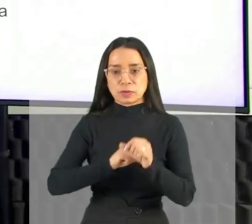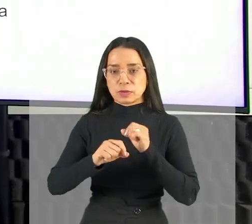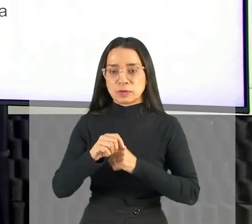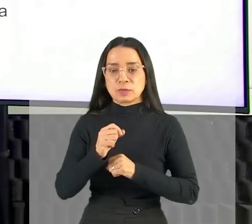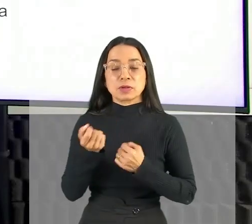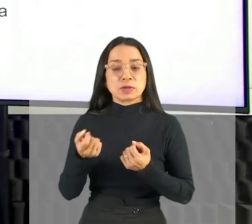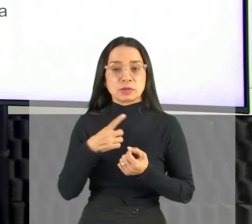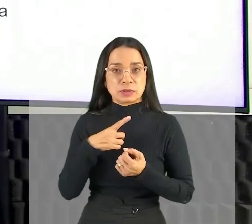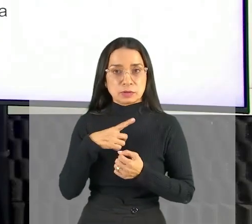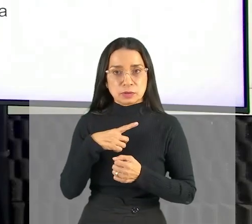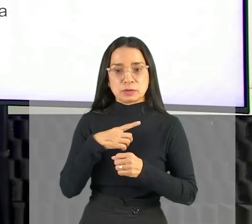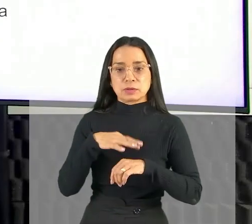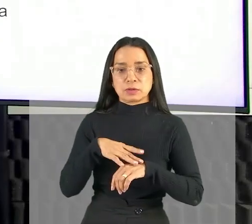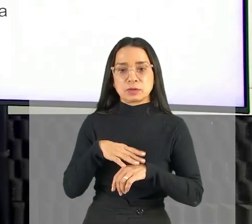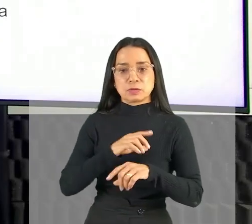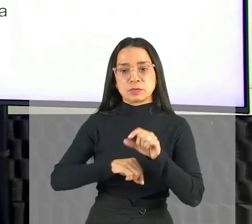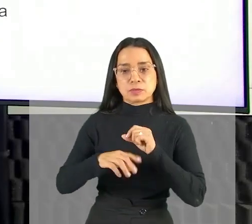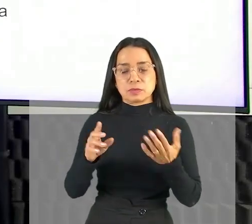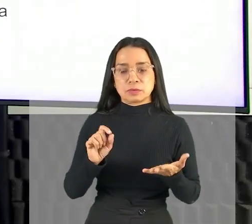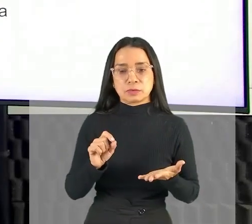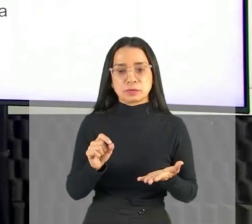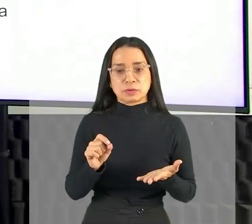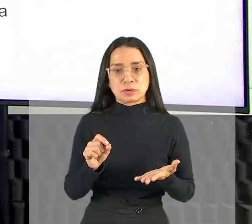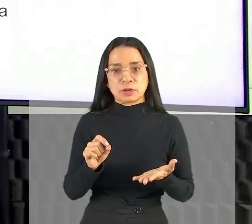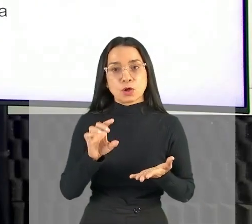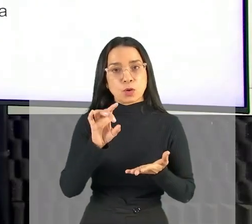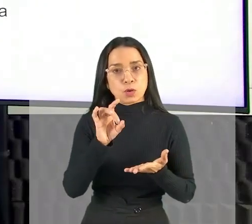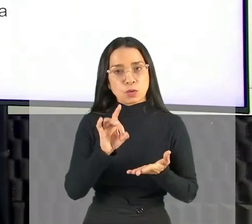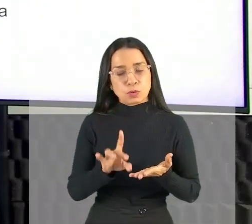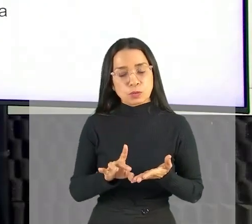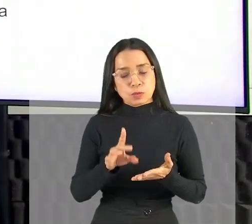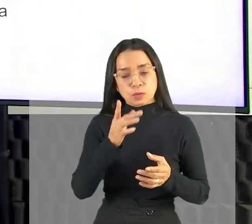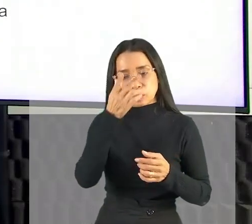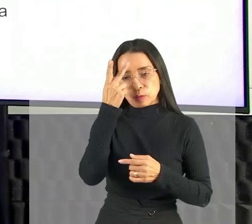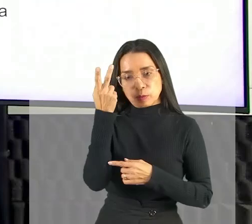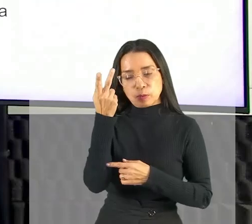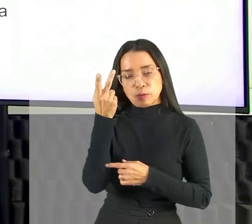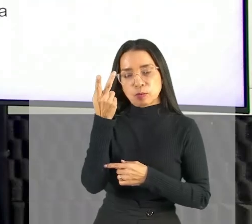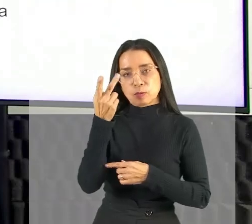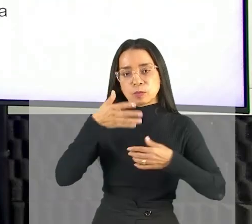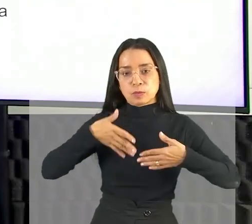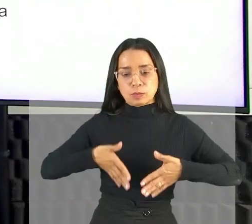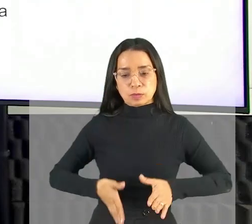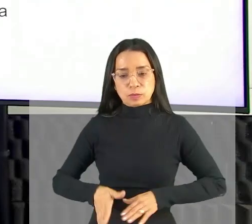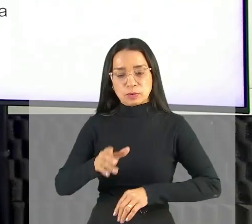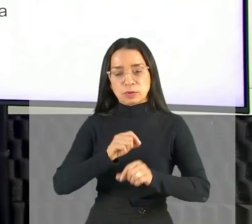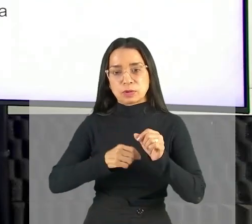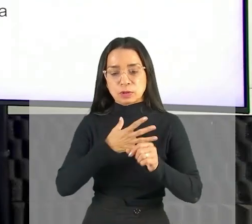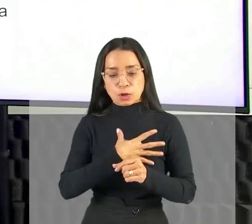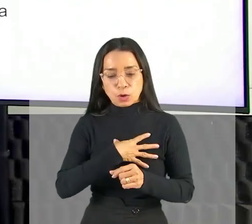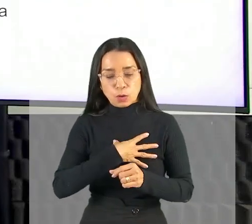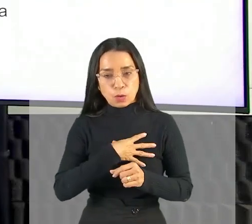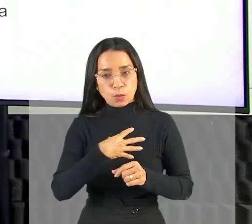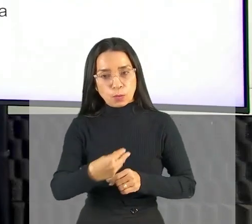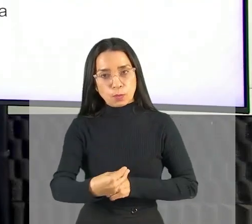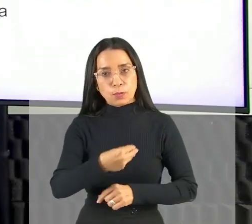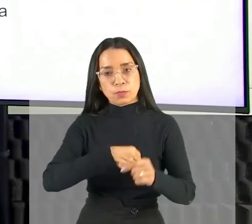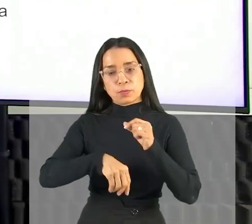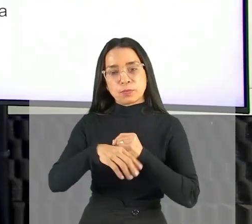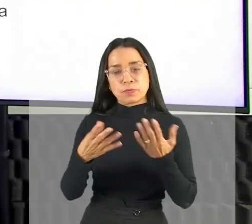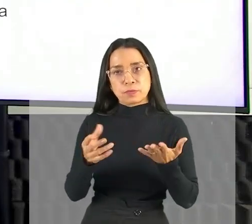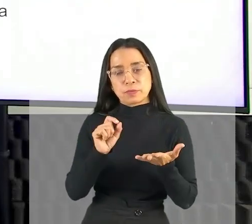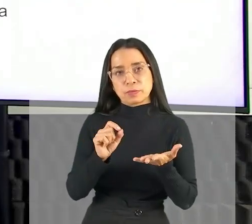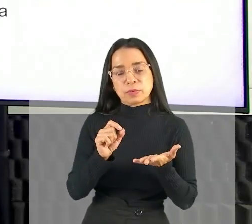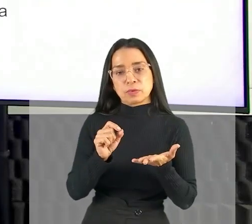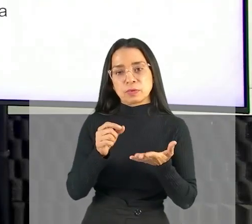seja eh somente quando nasce o filho com a doença é que os pais vão saber que eles têm